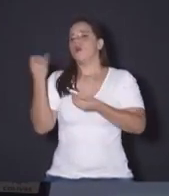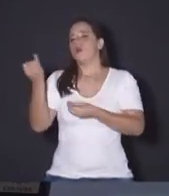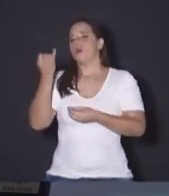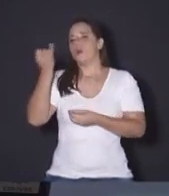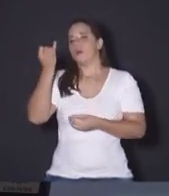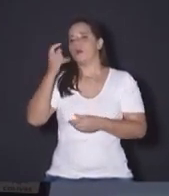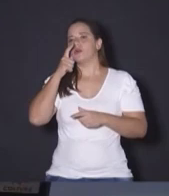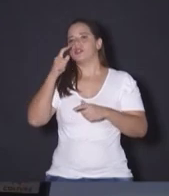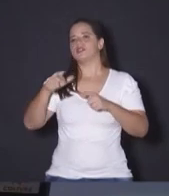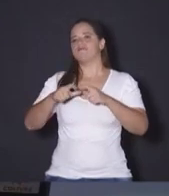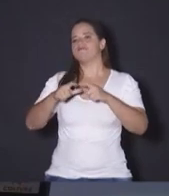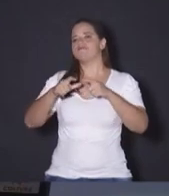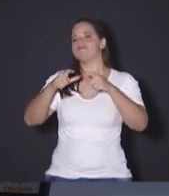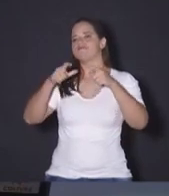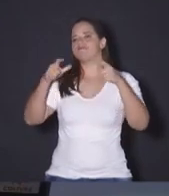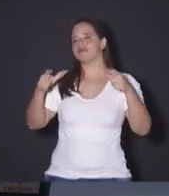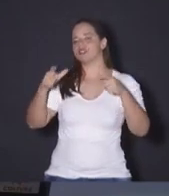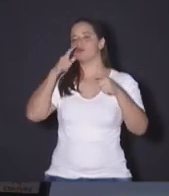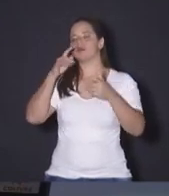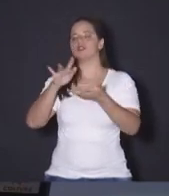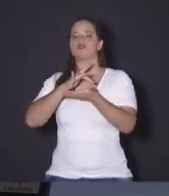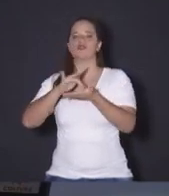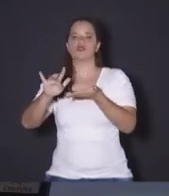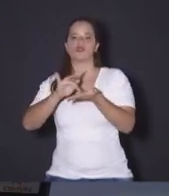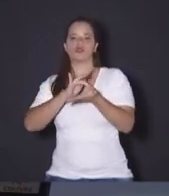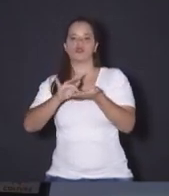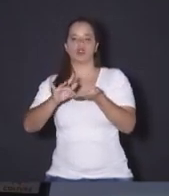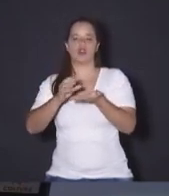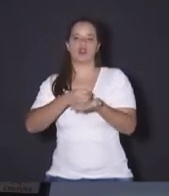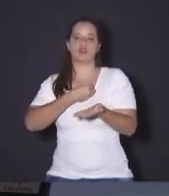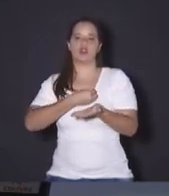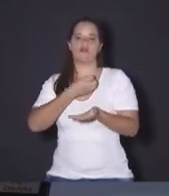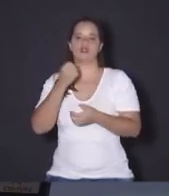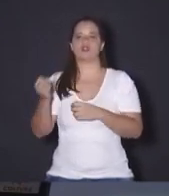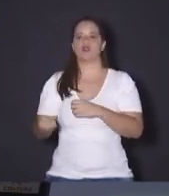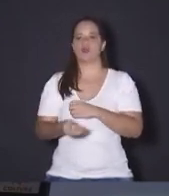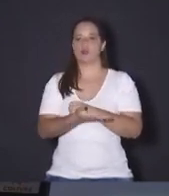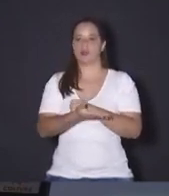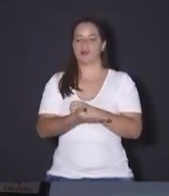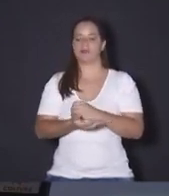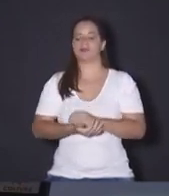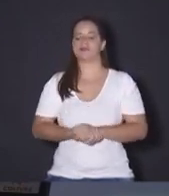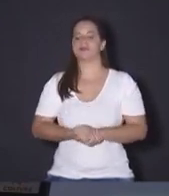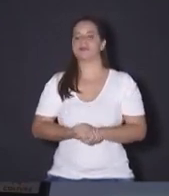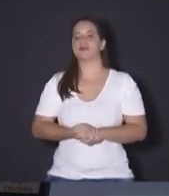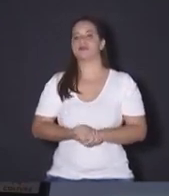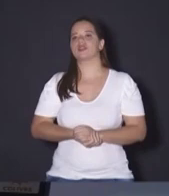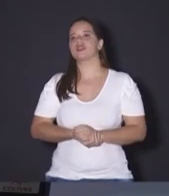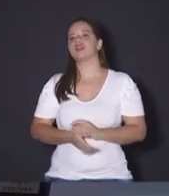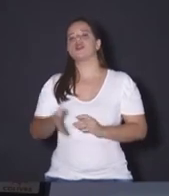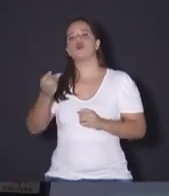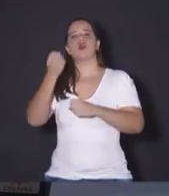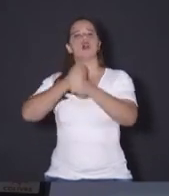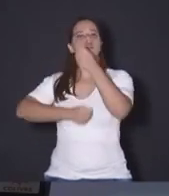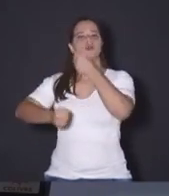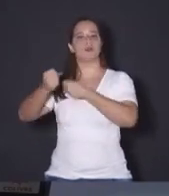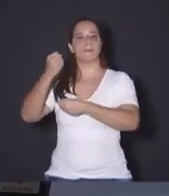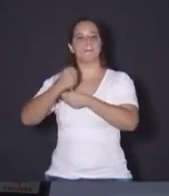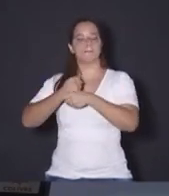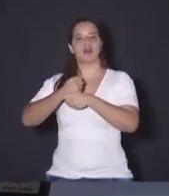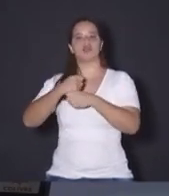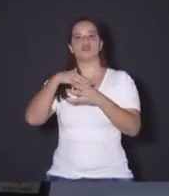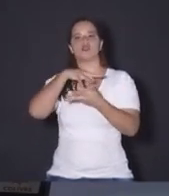dimensão é digital na na vida contemporânea é nesse no ano passado né o